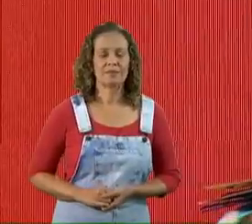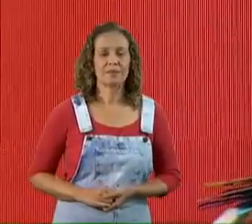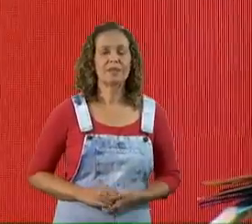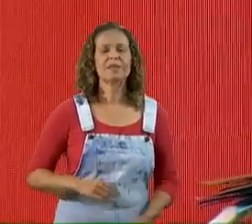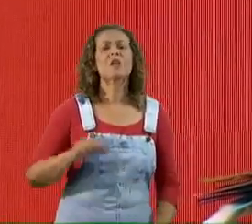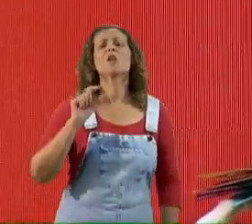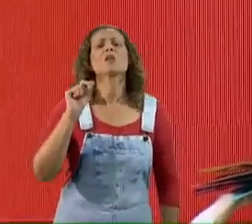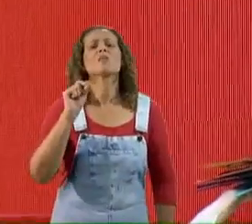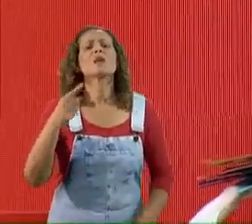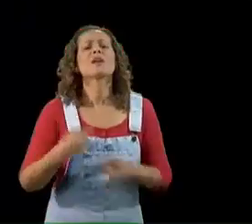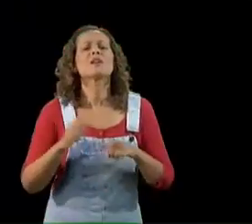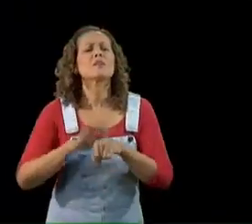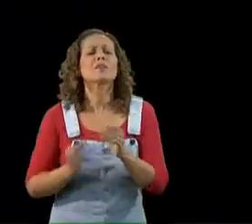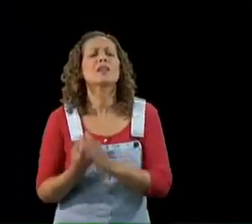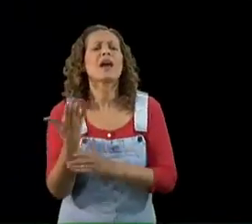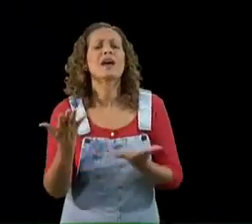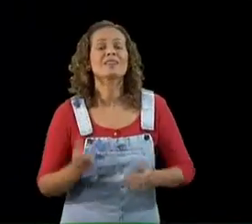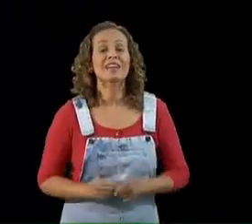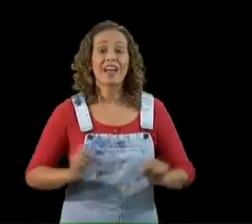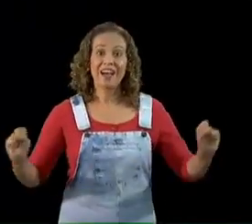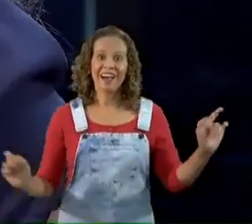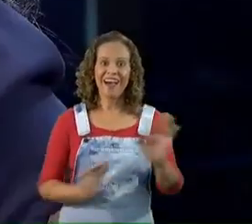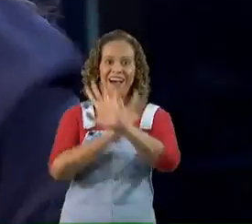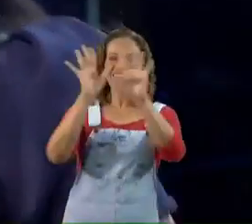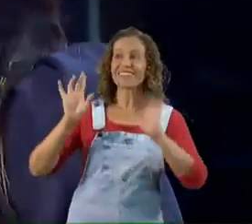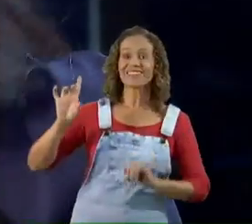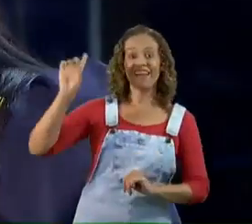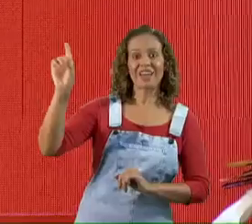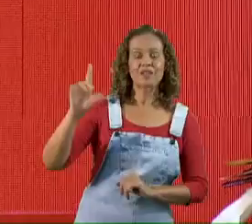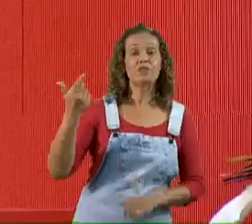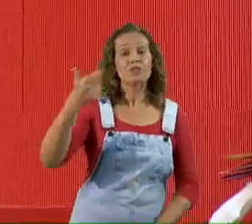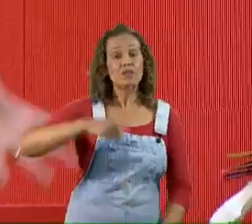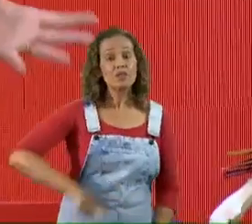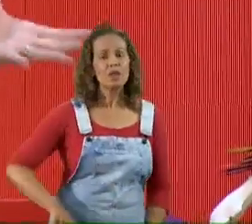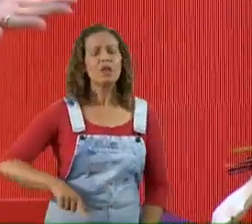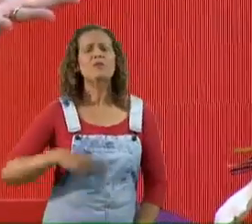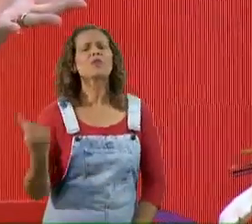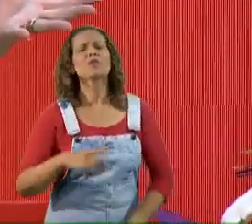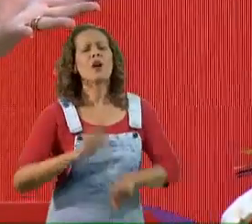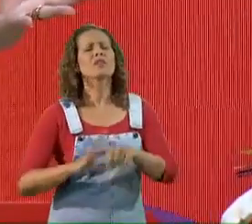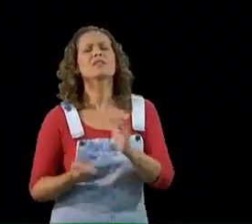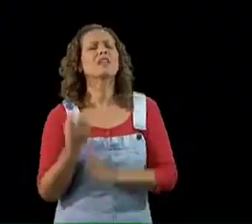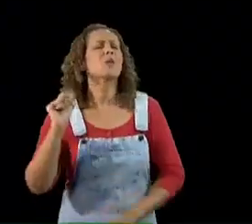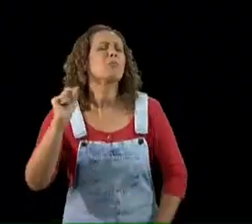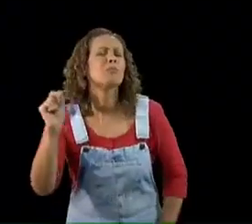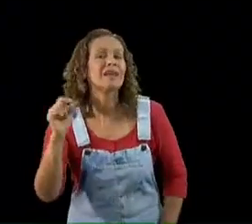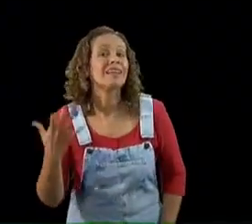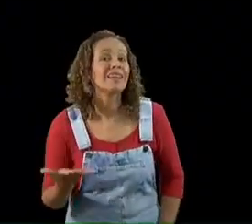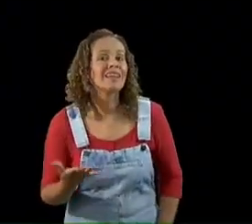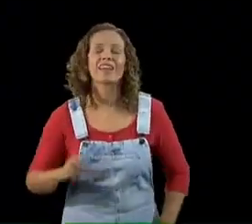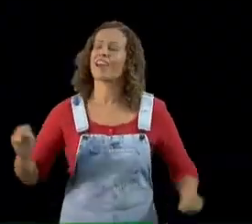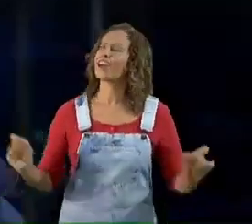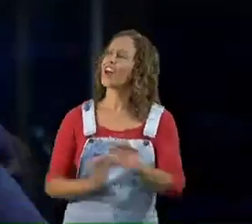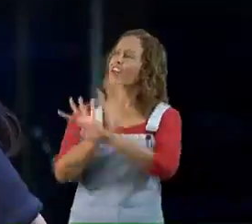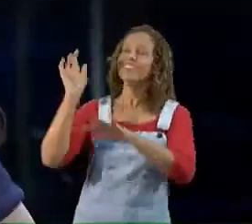Para que fomos criados? Para a glória de Deus. De novo. Para que fomos criados?